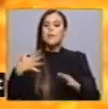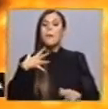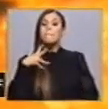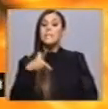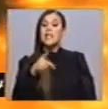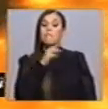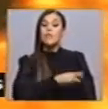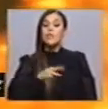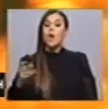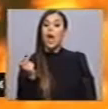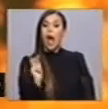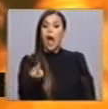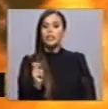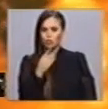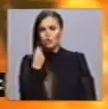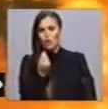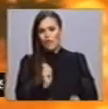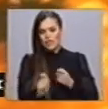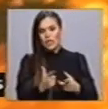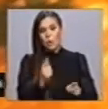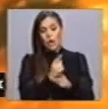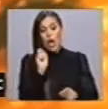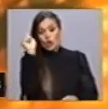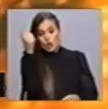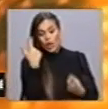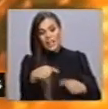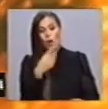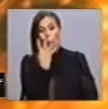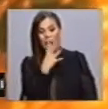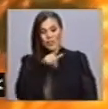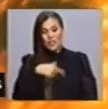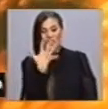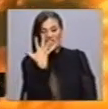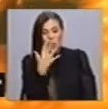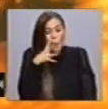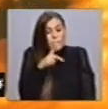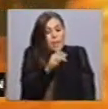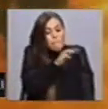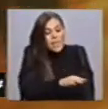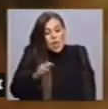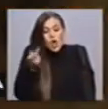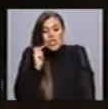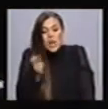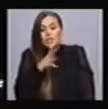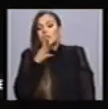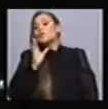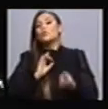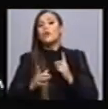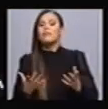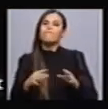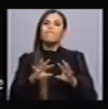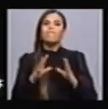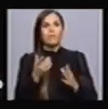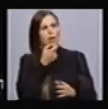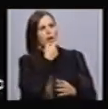anos. Estrelas relativamente jovens. O nosso Sol tem cerca de 4,5 mil milhões de anos. E então, e o que é que diz, de uma maneira